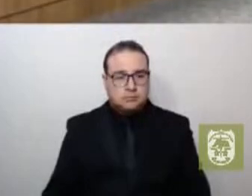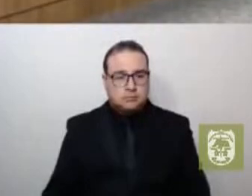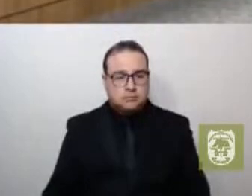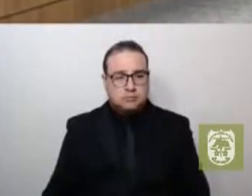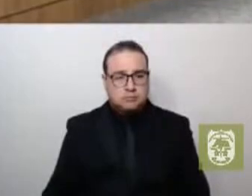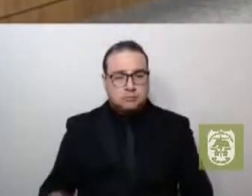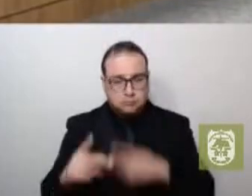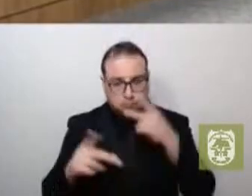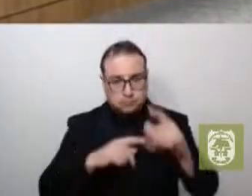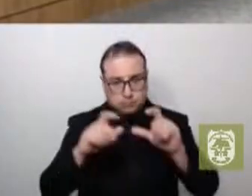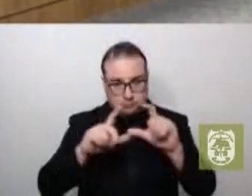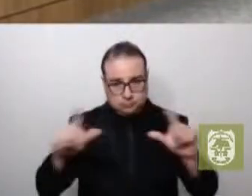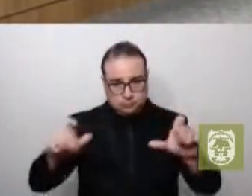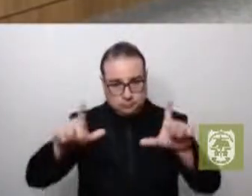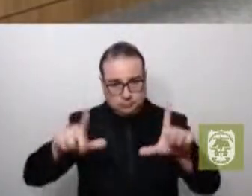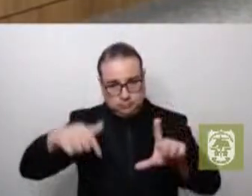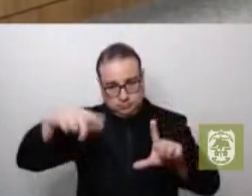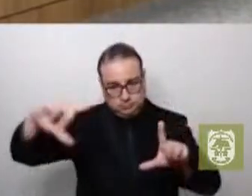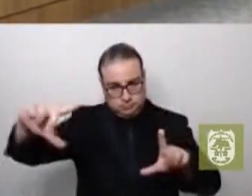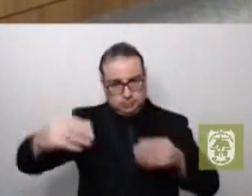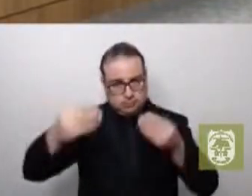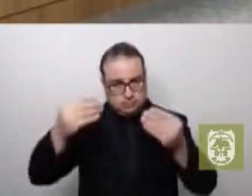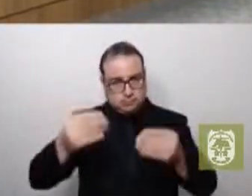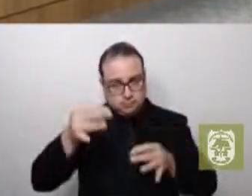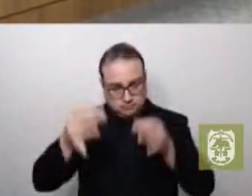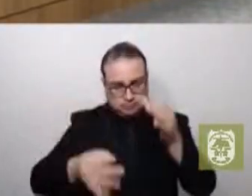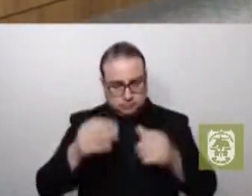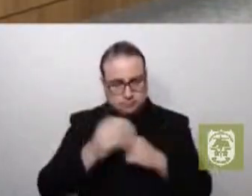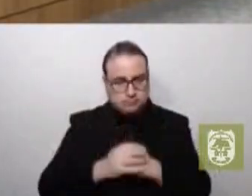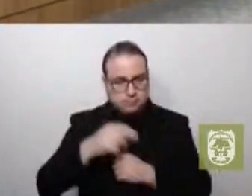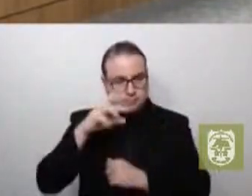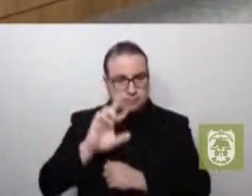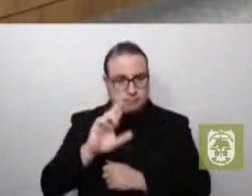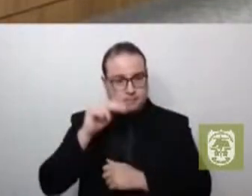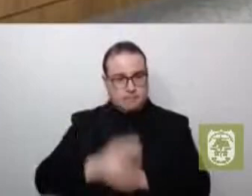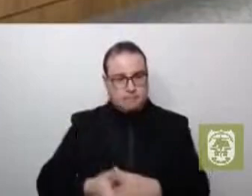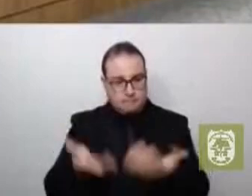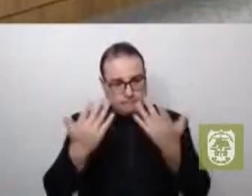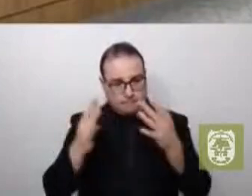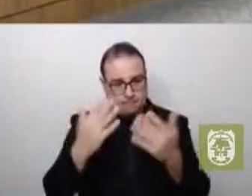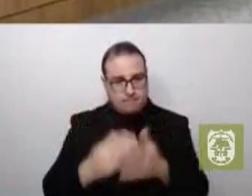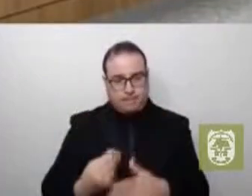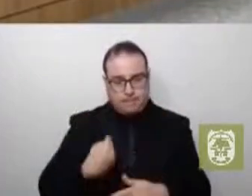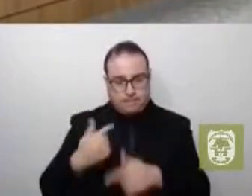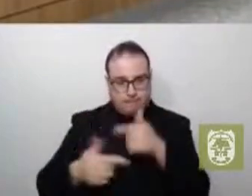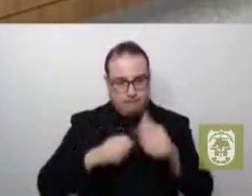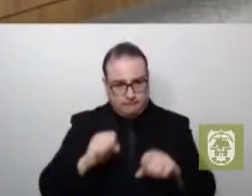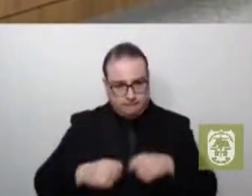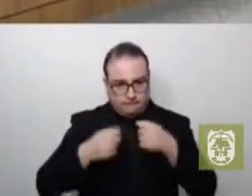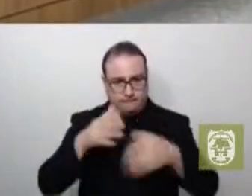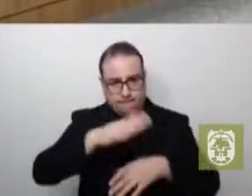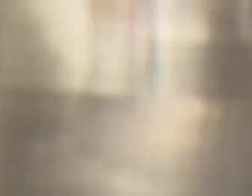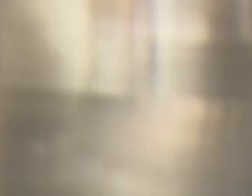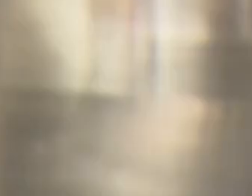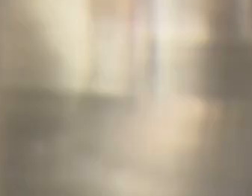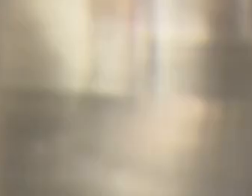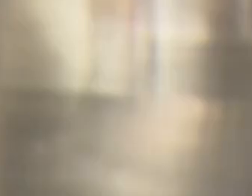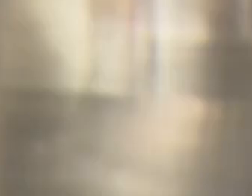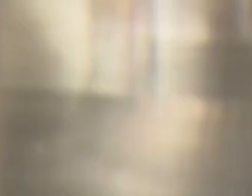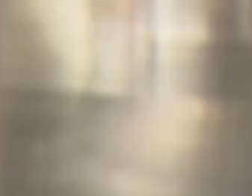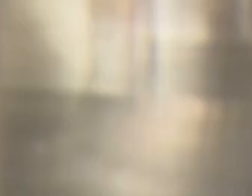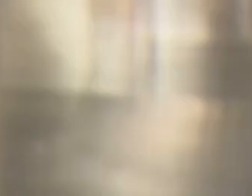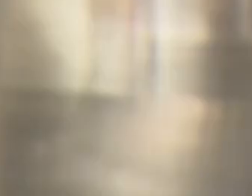placa do Tribunal de Justiça do Estado pelo trabalho realizado ao longo dos anos à frente da Justiça brasileira.